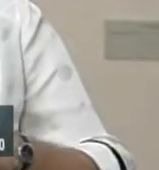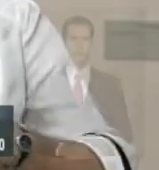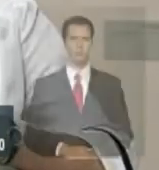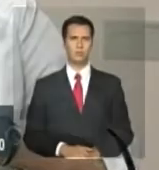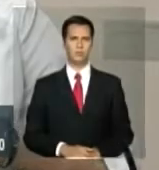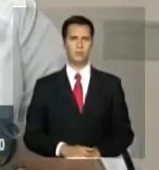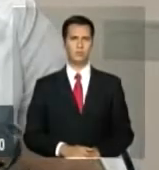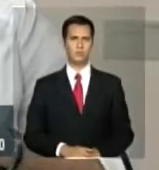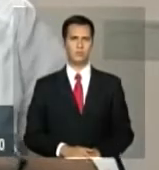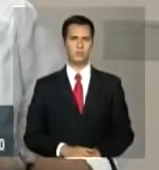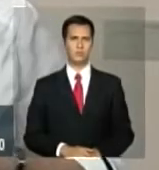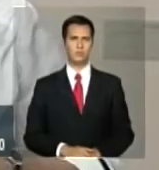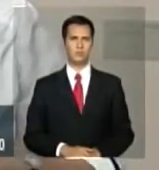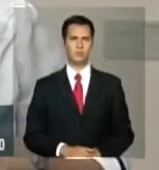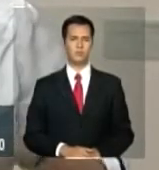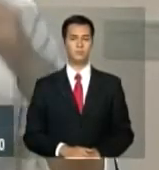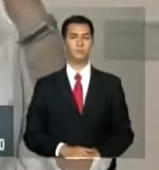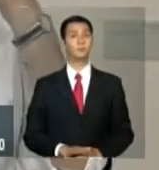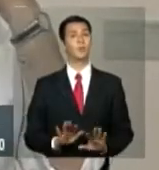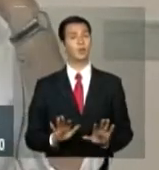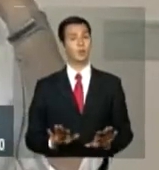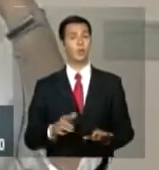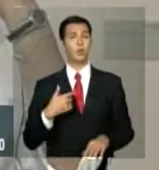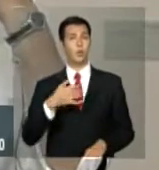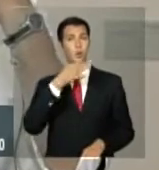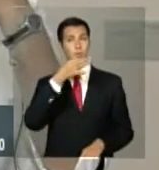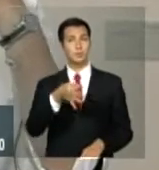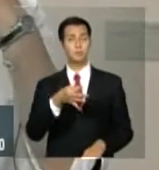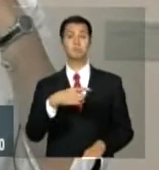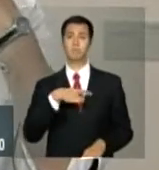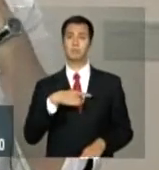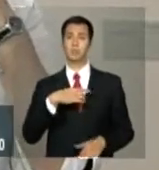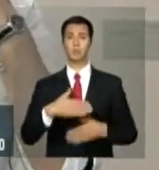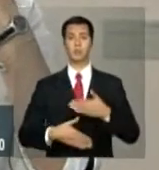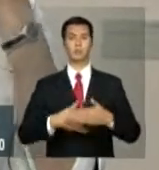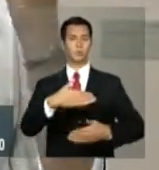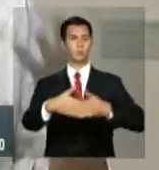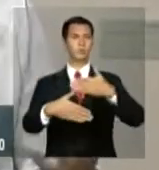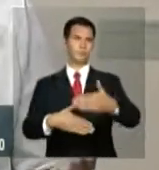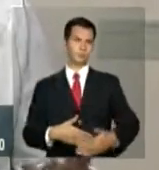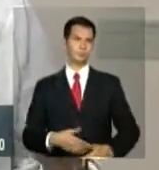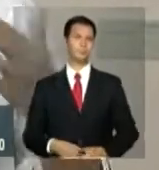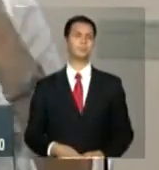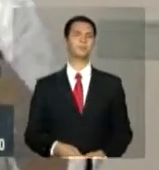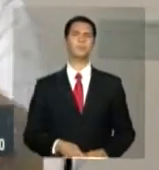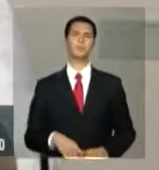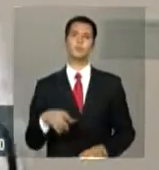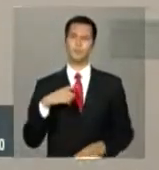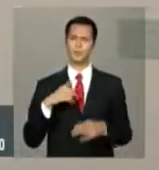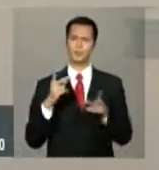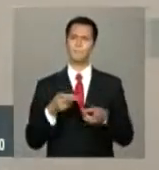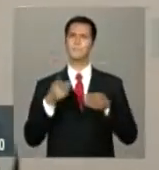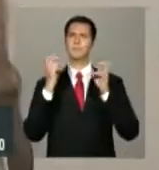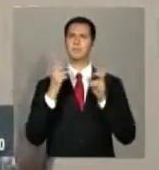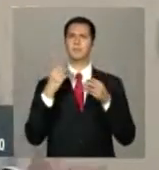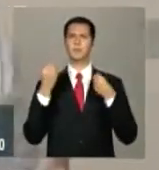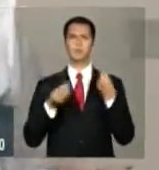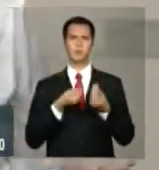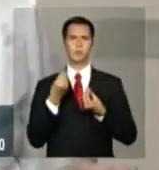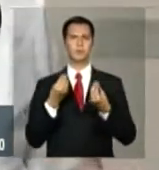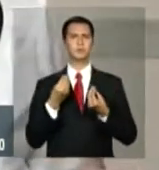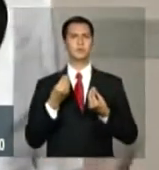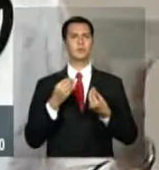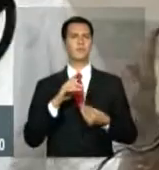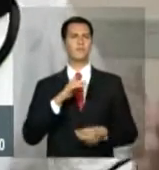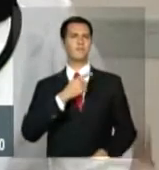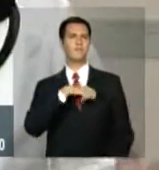Olha, eu acho que há uma evolução, tá? Há uma evolução, há uma percepção da importância da consolidação